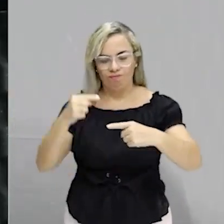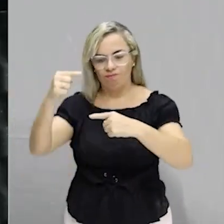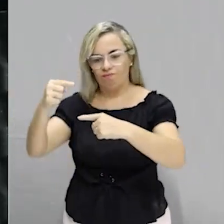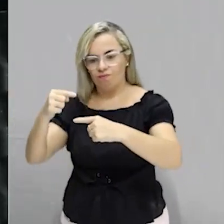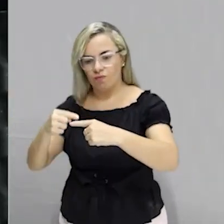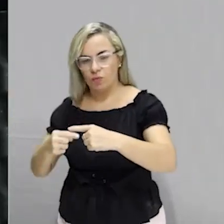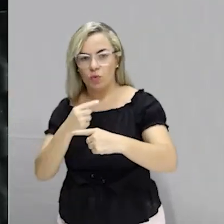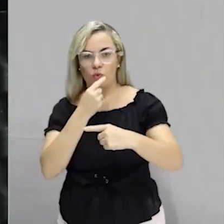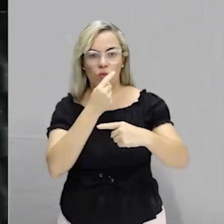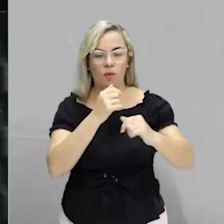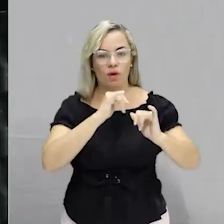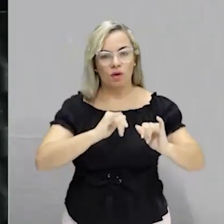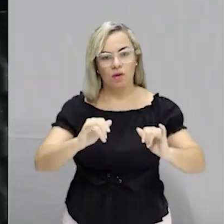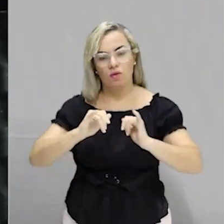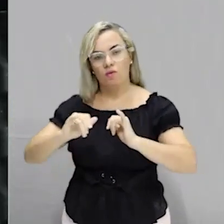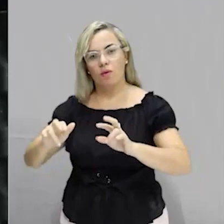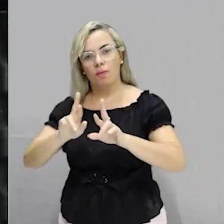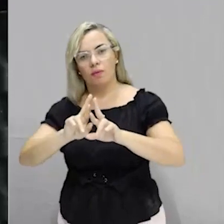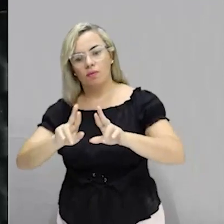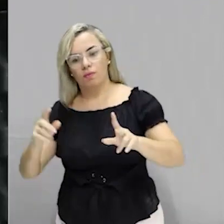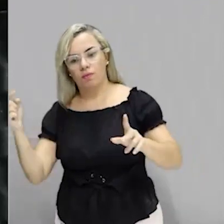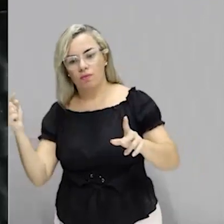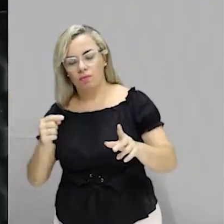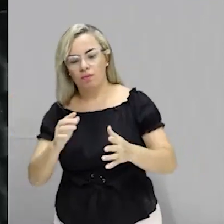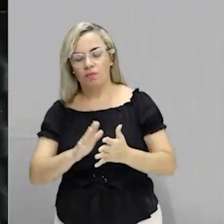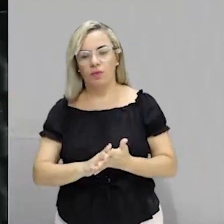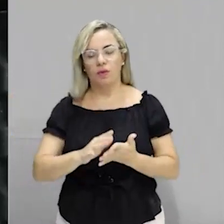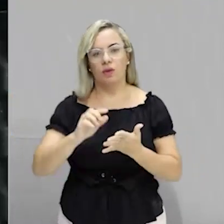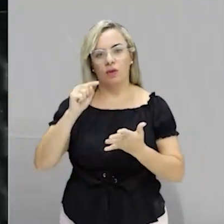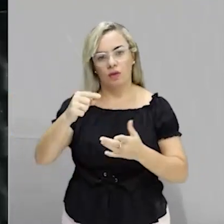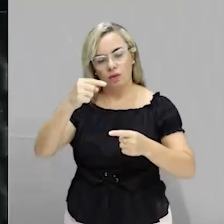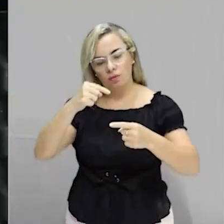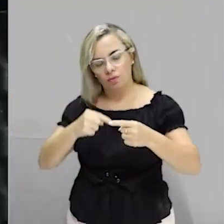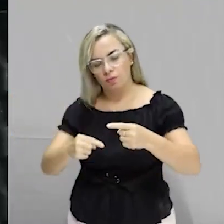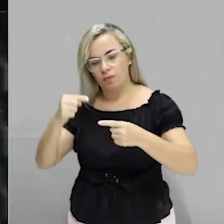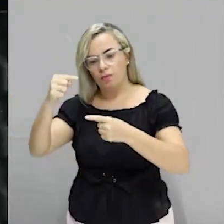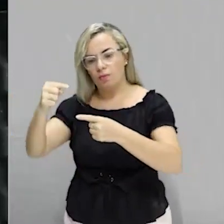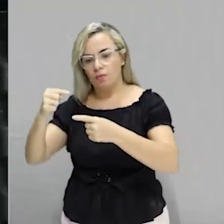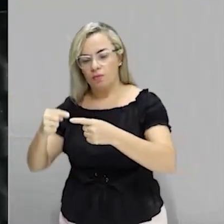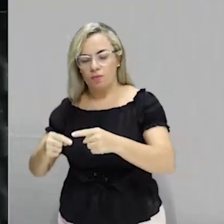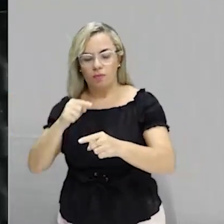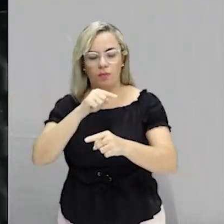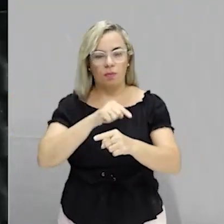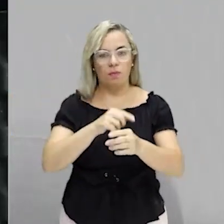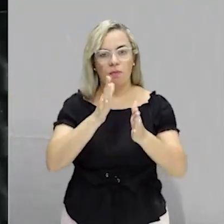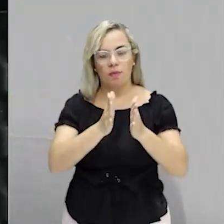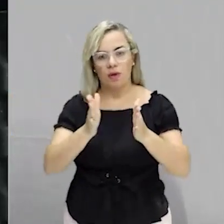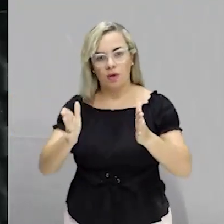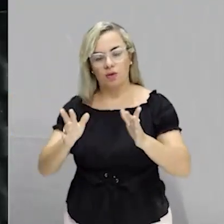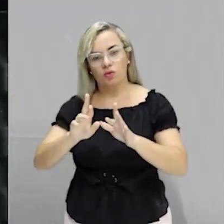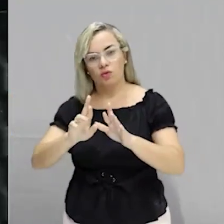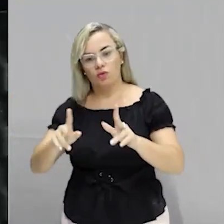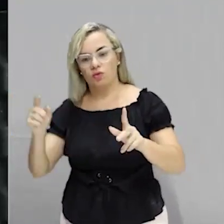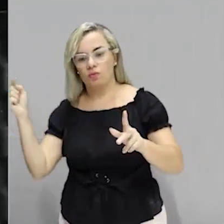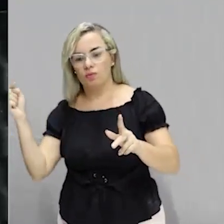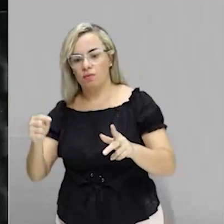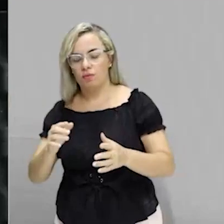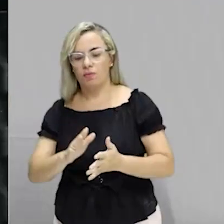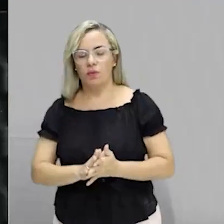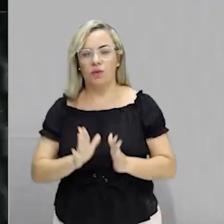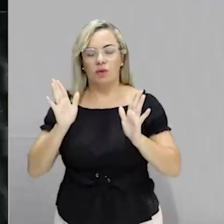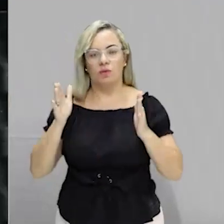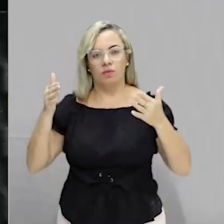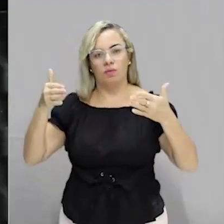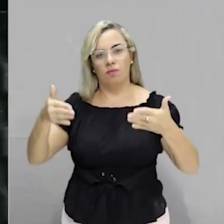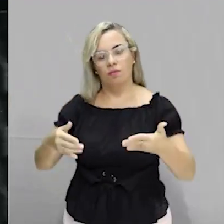uma informação. Foi dada uma razão dentro de cada período de inscrição, tá? Então, gente,